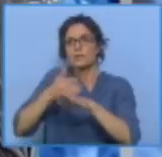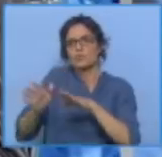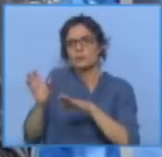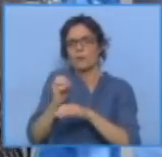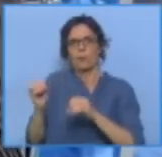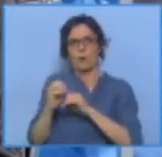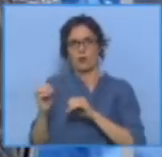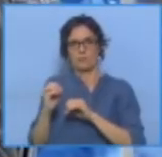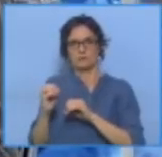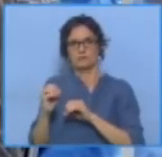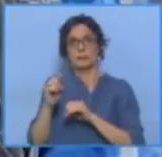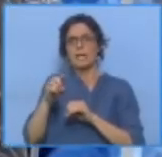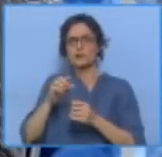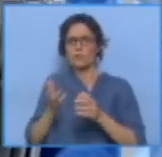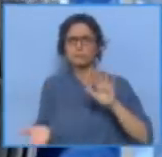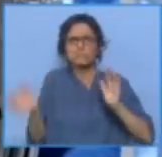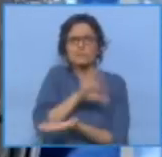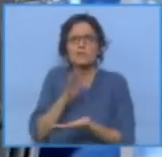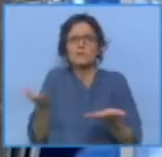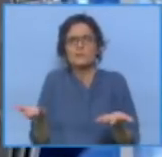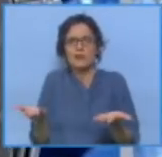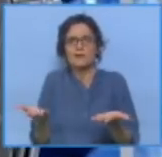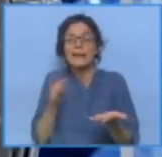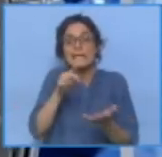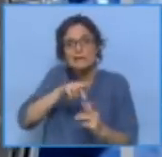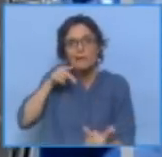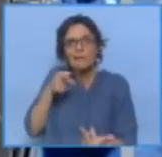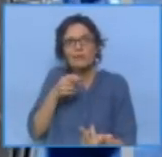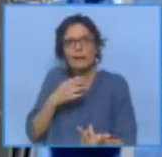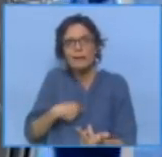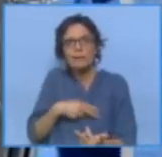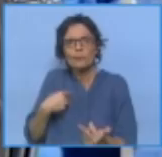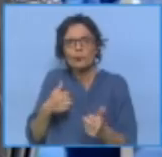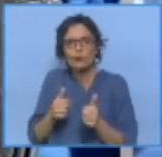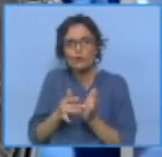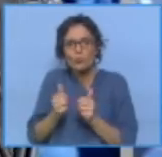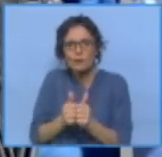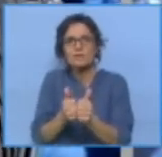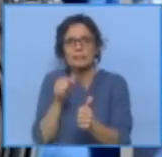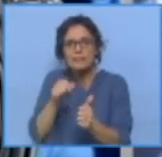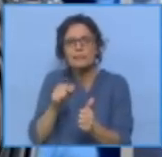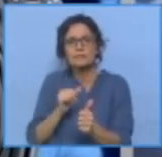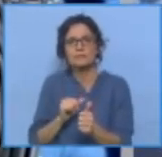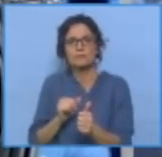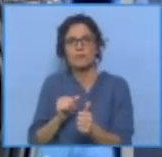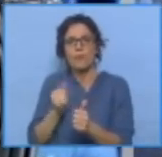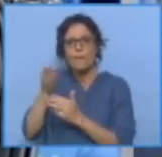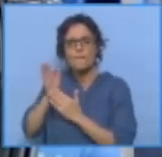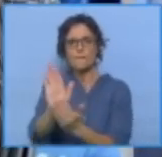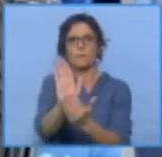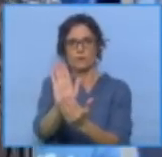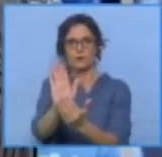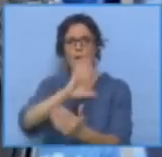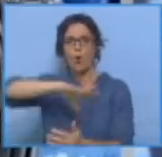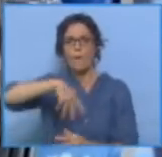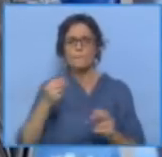revolução. Isto é uma revolução, quer dizer, e isto é que é o ADN do cristianismo. É mostrar um